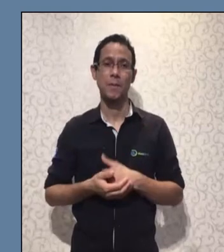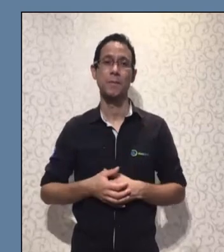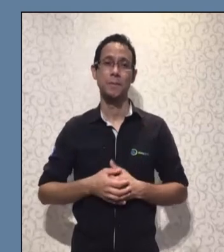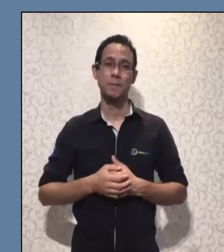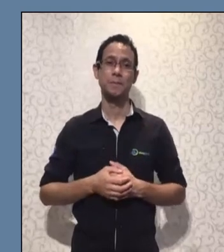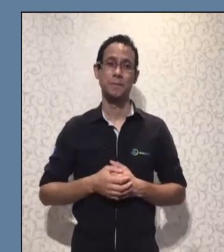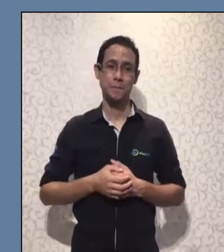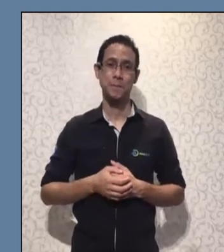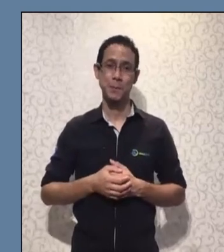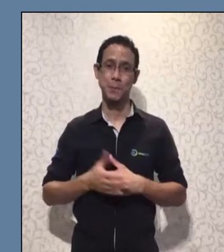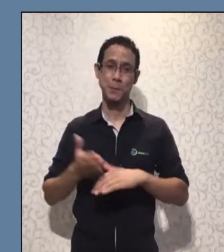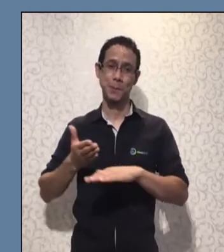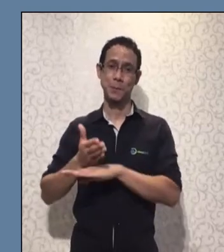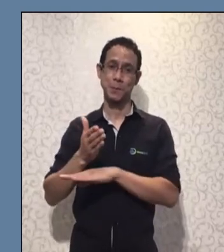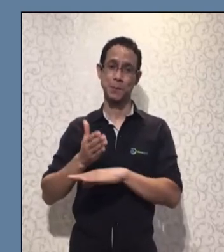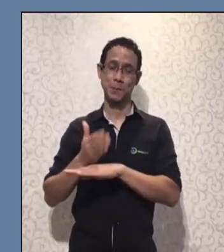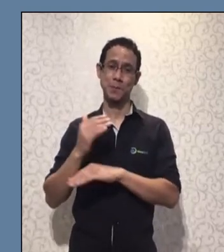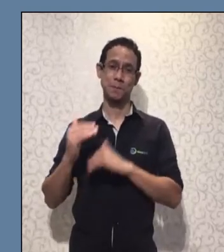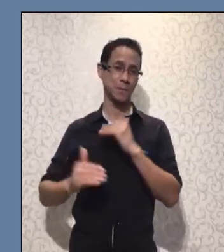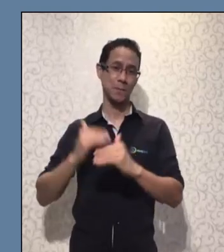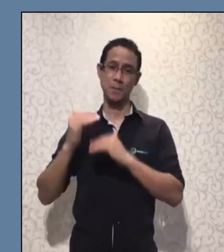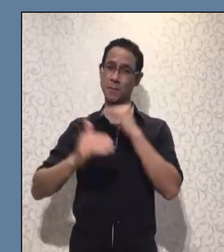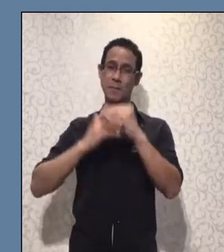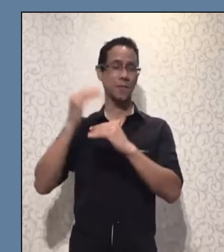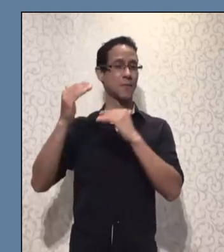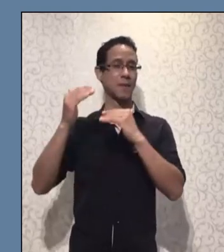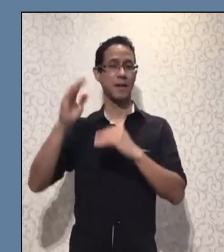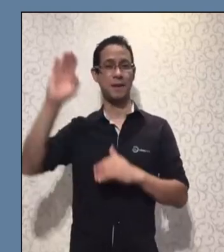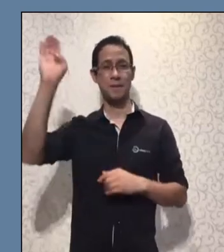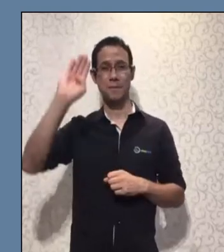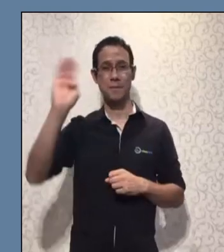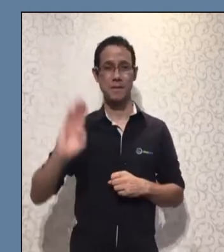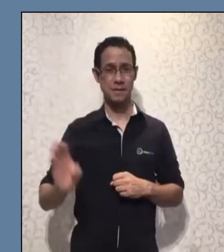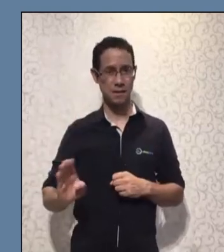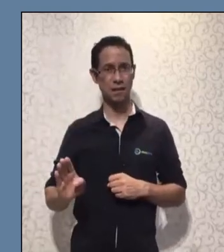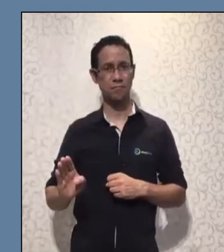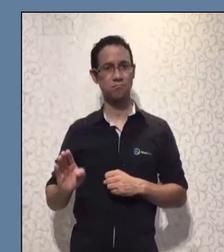do brasileiro, na formação, na educação do